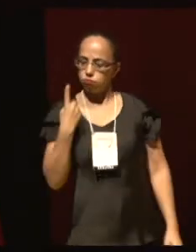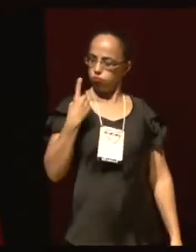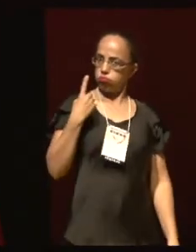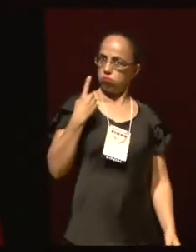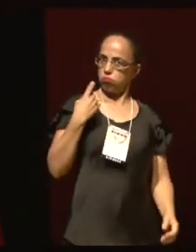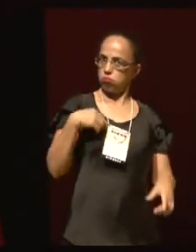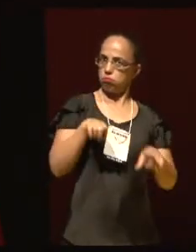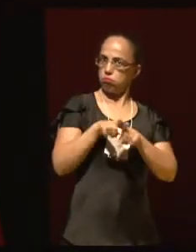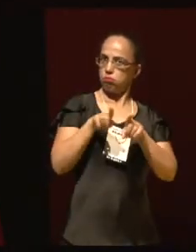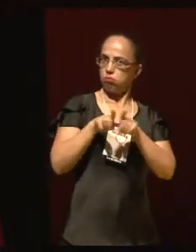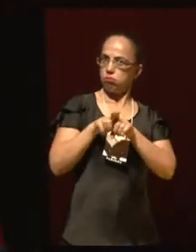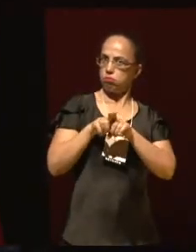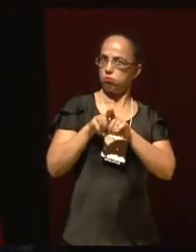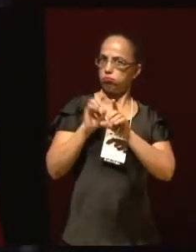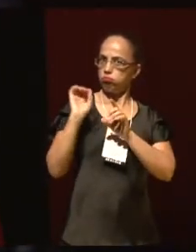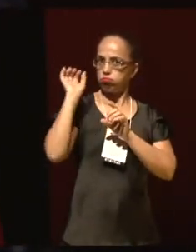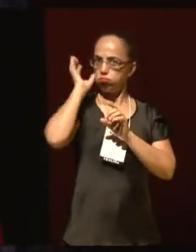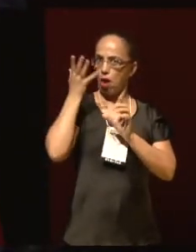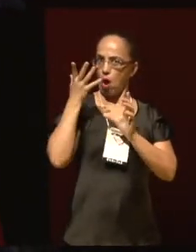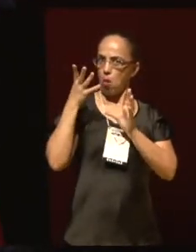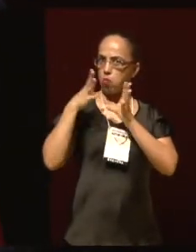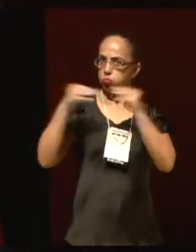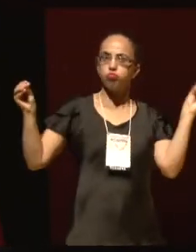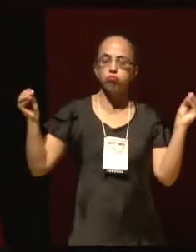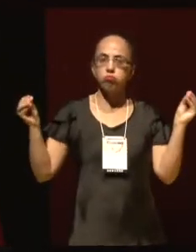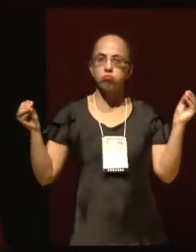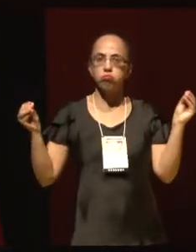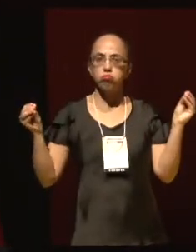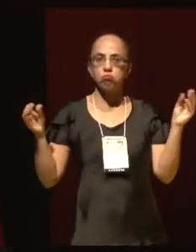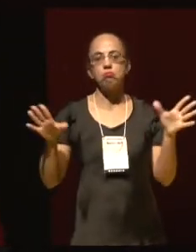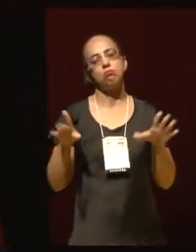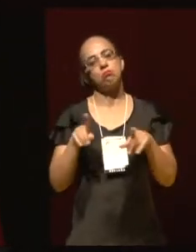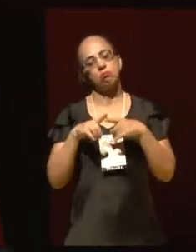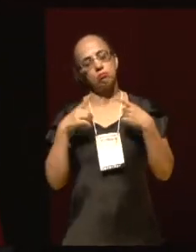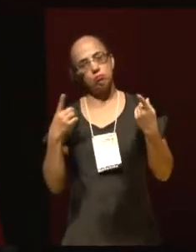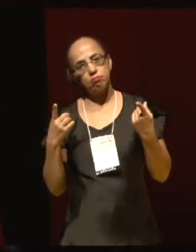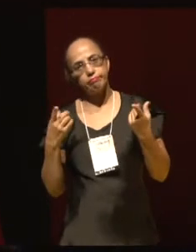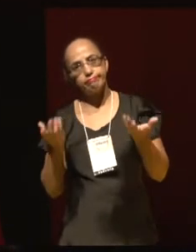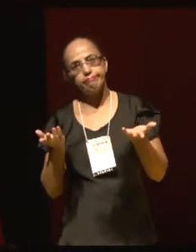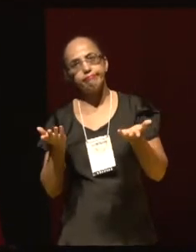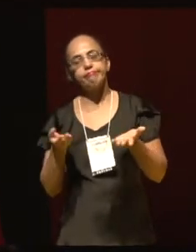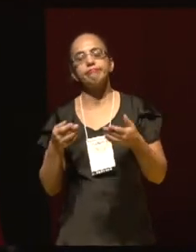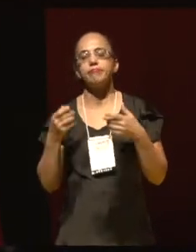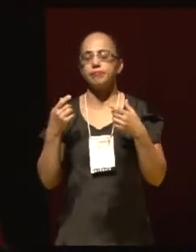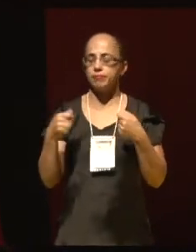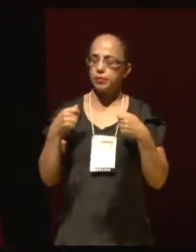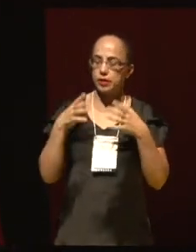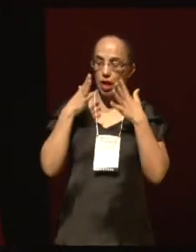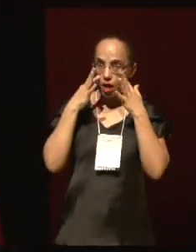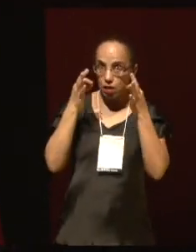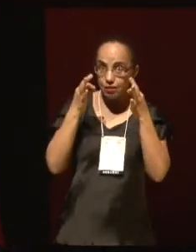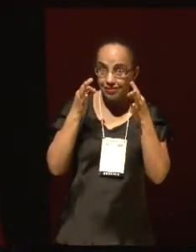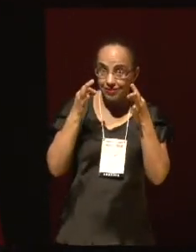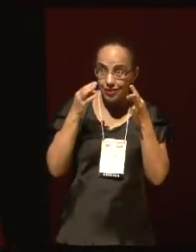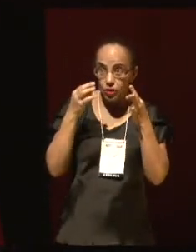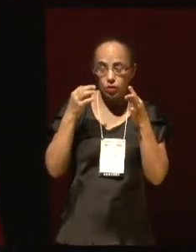Mas, isso seria com grande gravidade, mas a adicção ao trabalho.